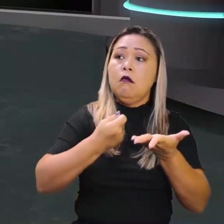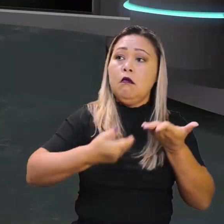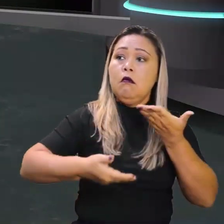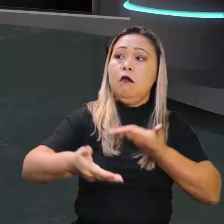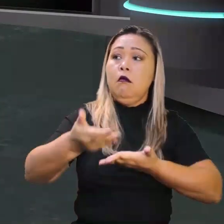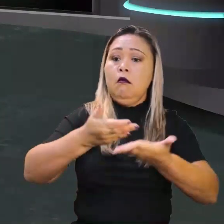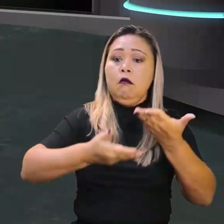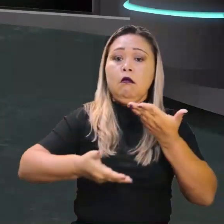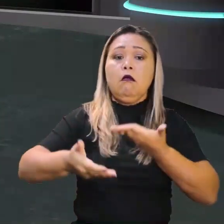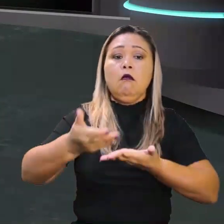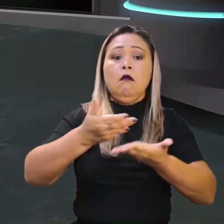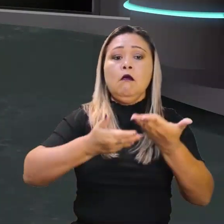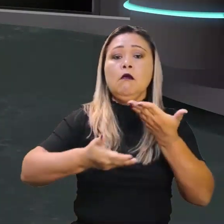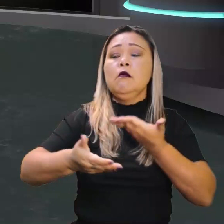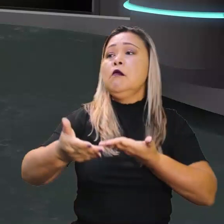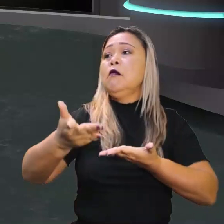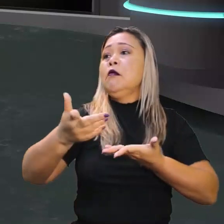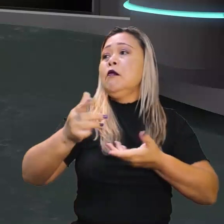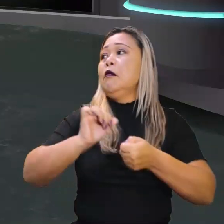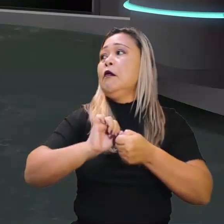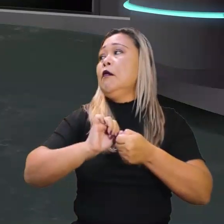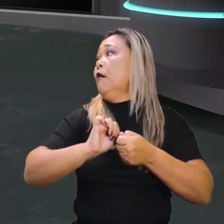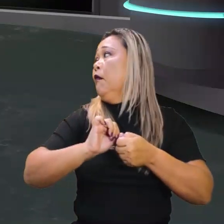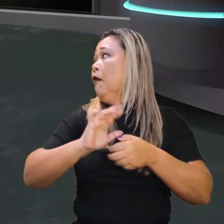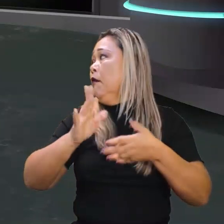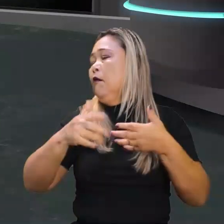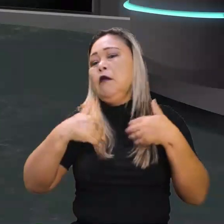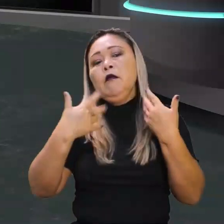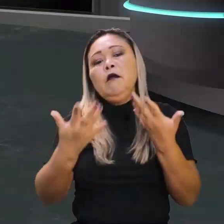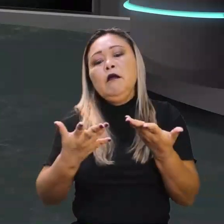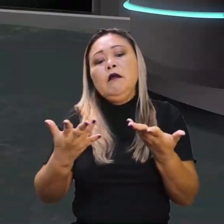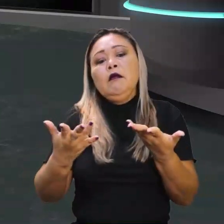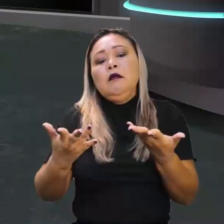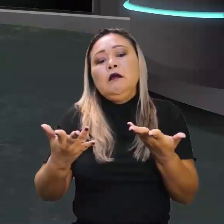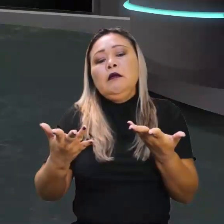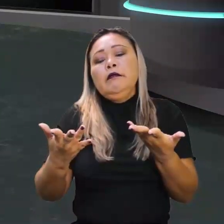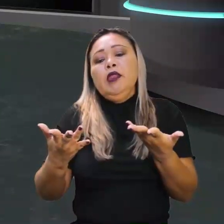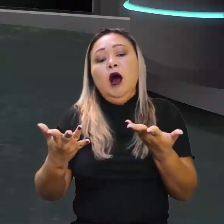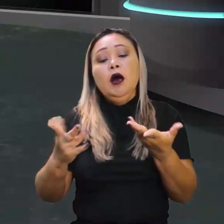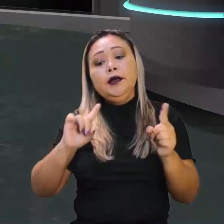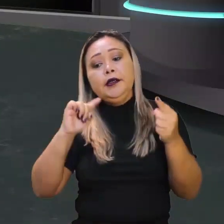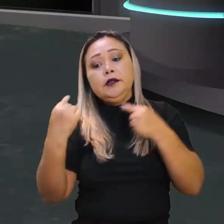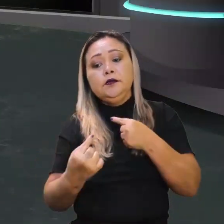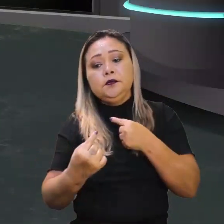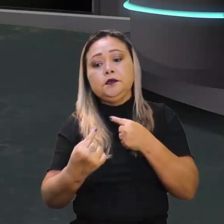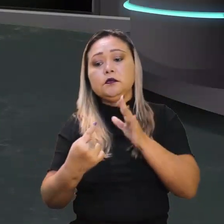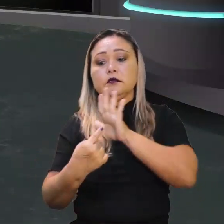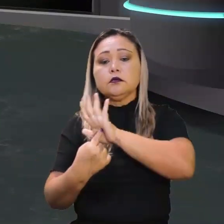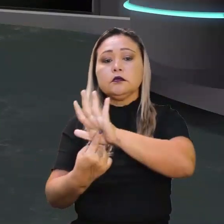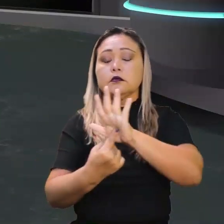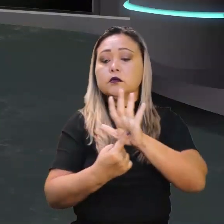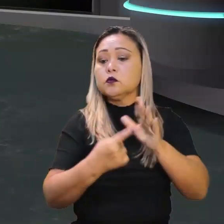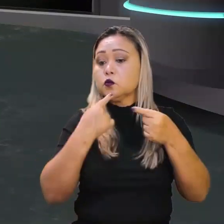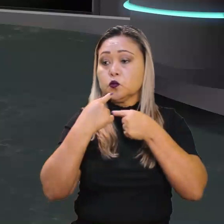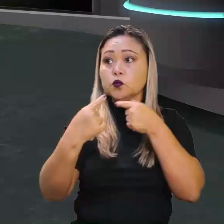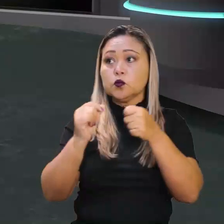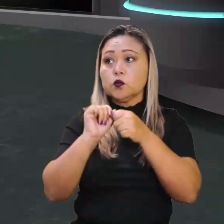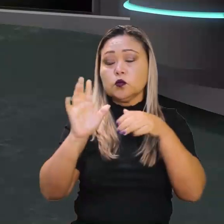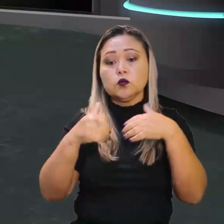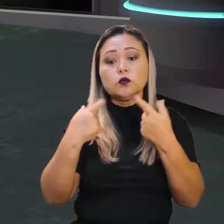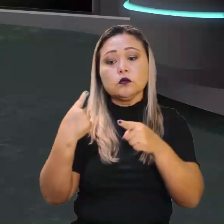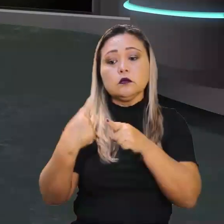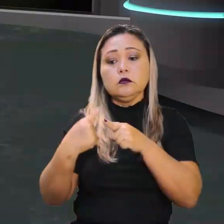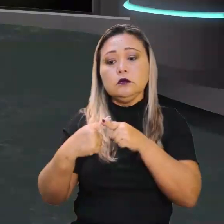arte, geralmente ficou contrário aí a essa exposição, né? Fizeram muitas críticas,